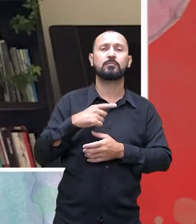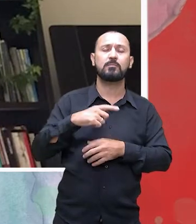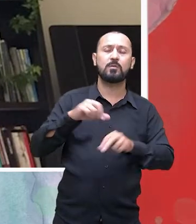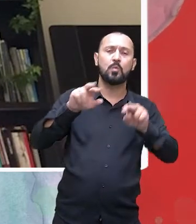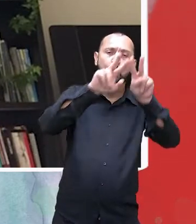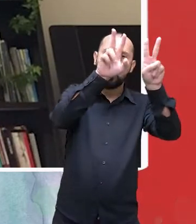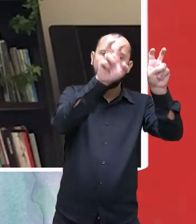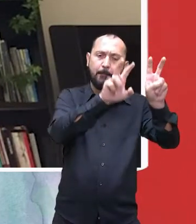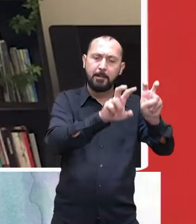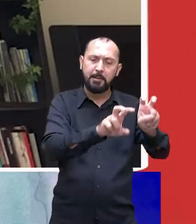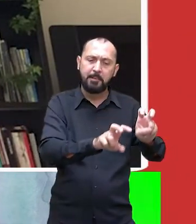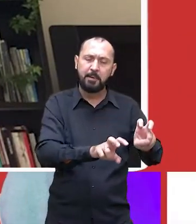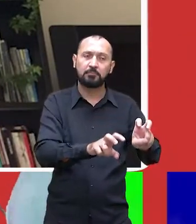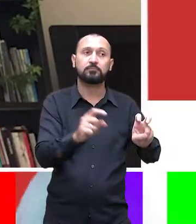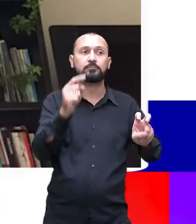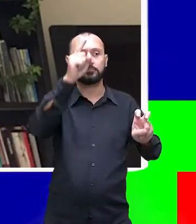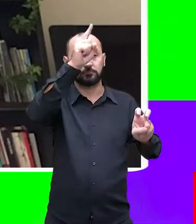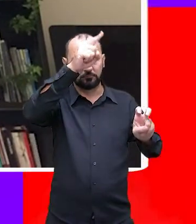ousou falar de temas